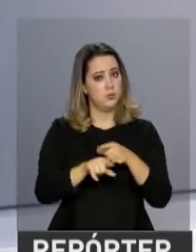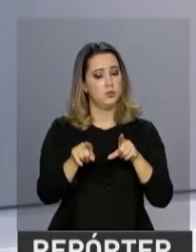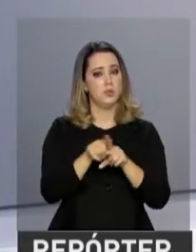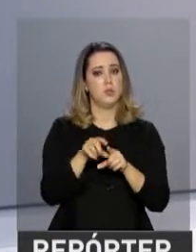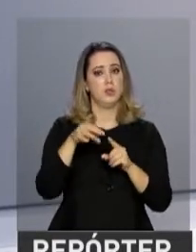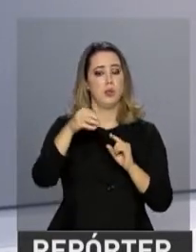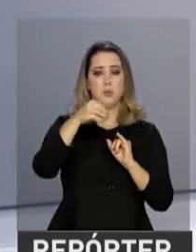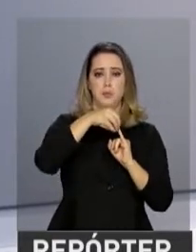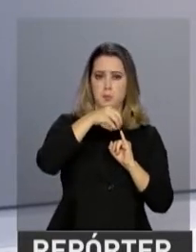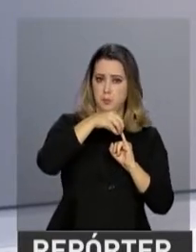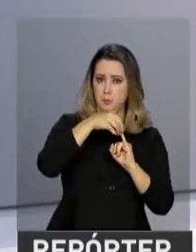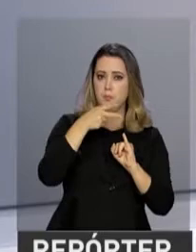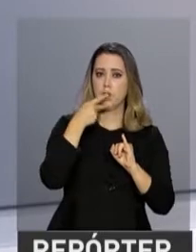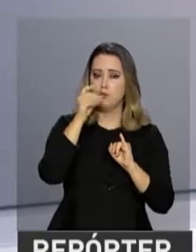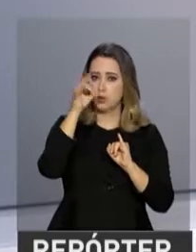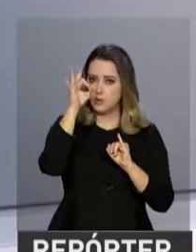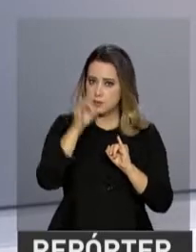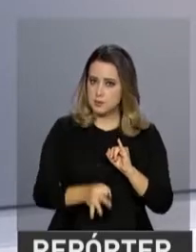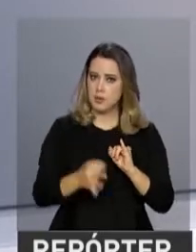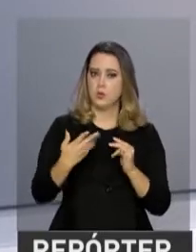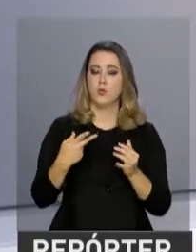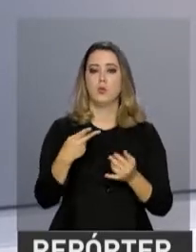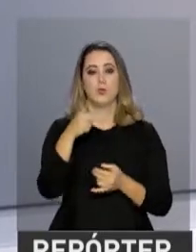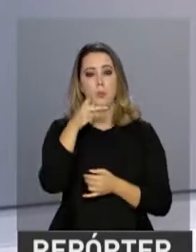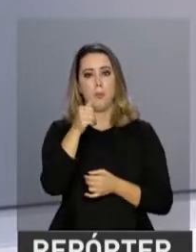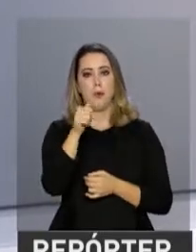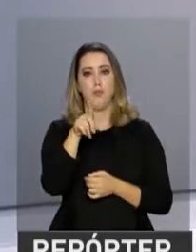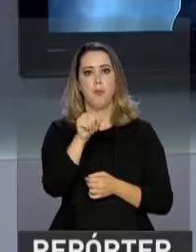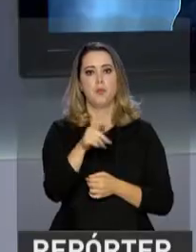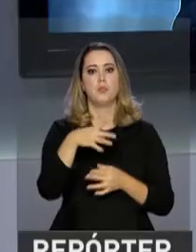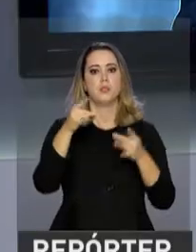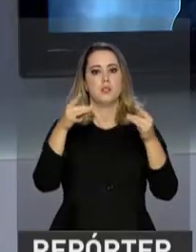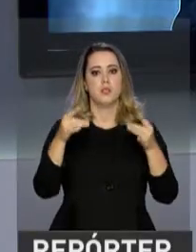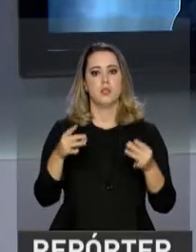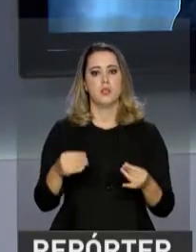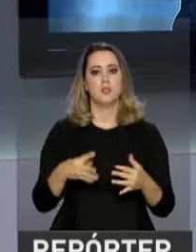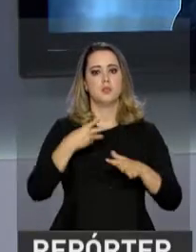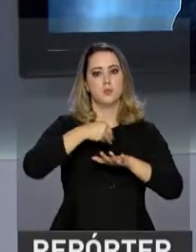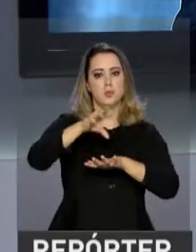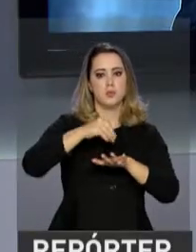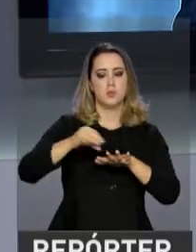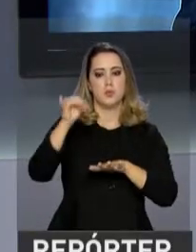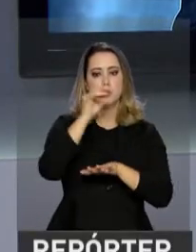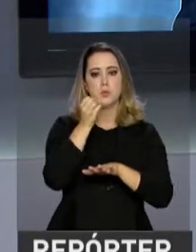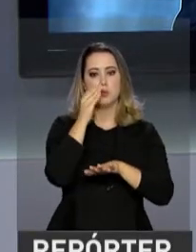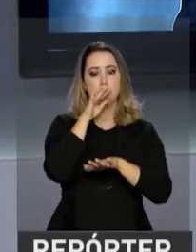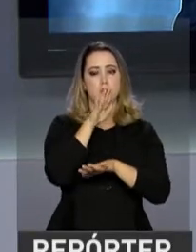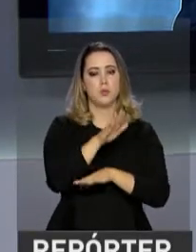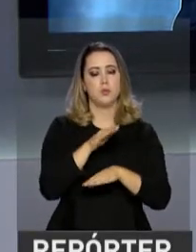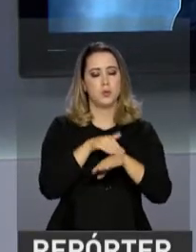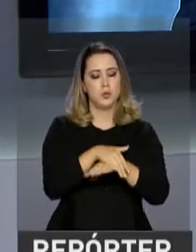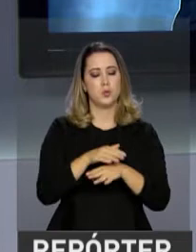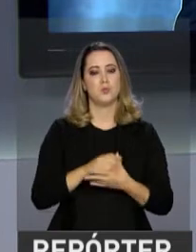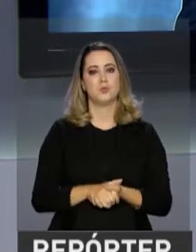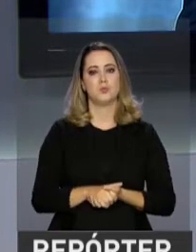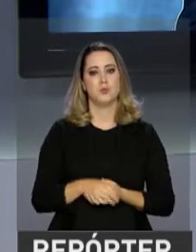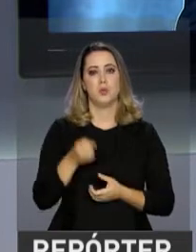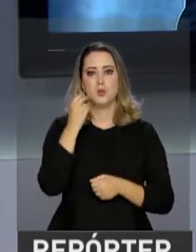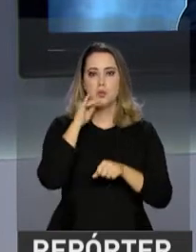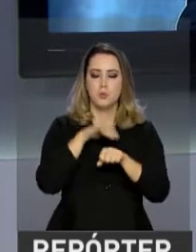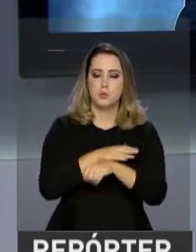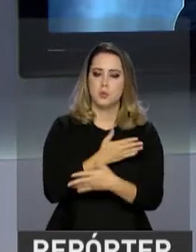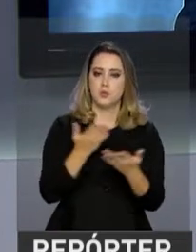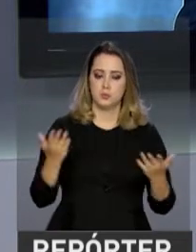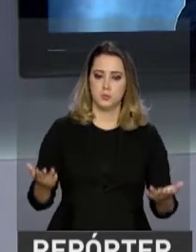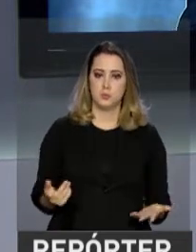teixeira inep o repórter pablo onde tem mais detalhes sobre esse assunto boa noite pago por onde carol boa